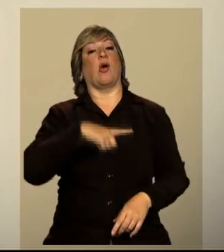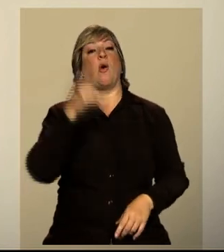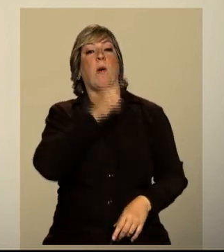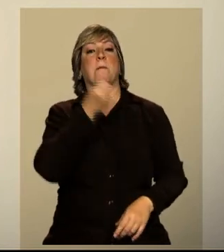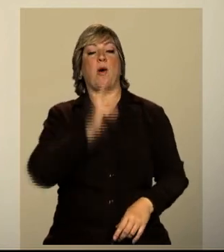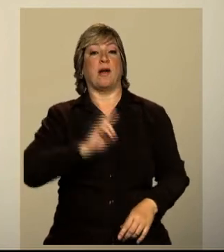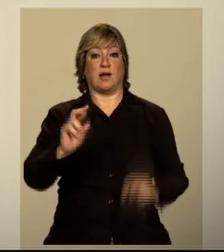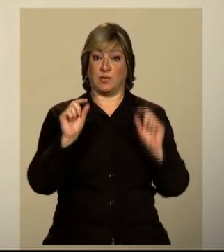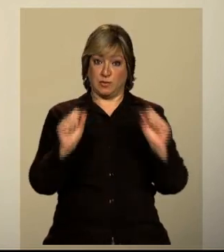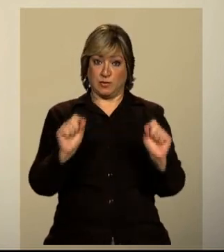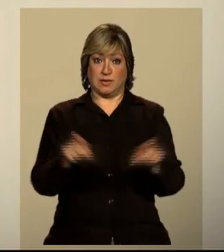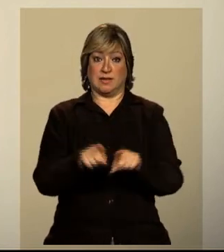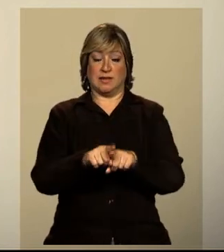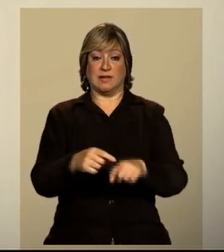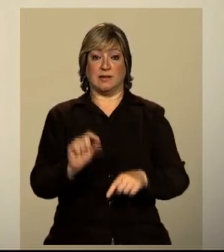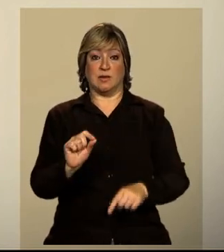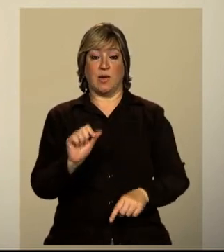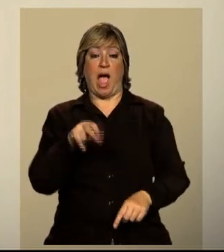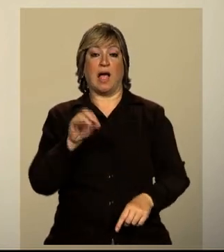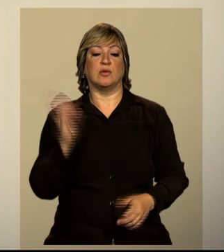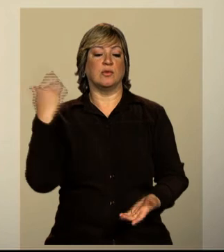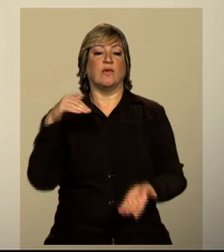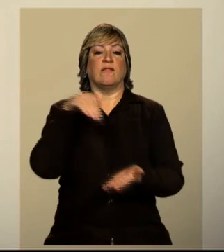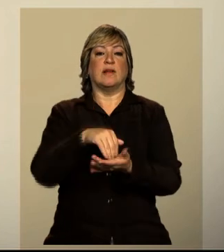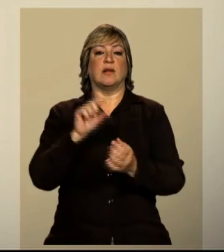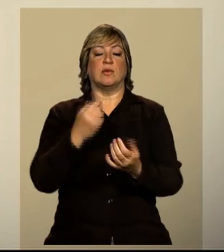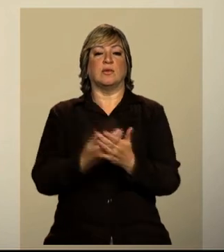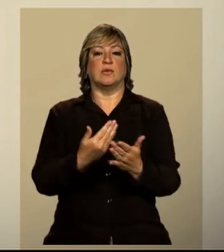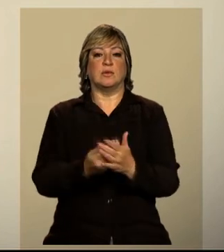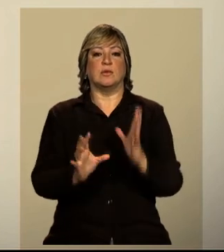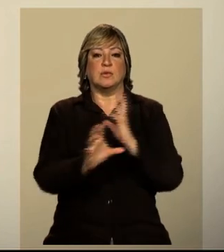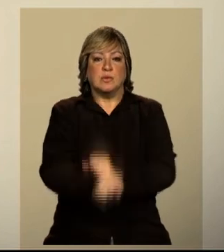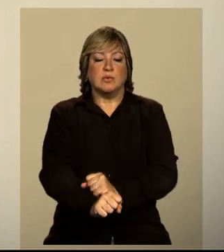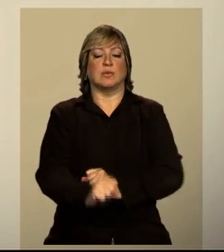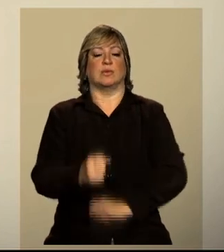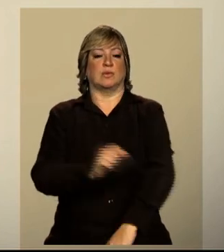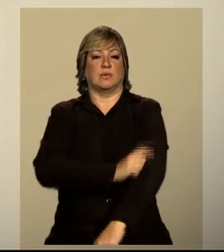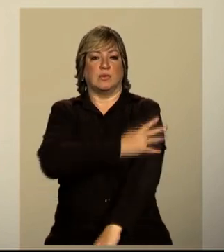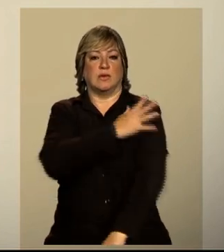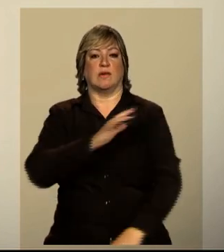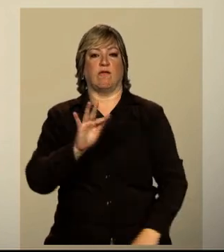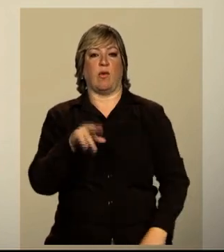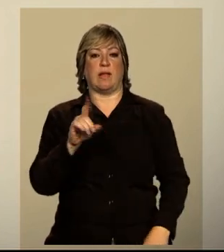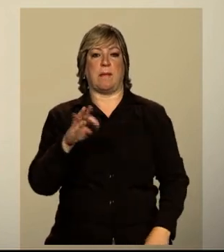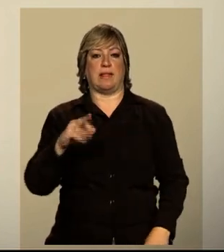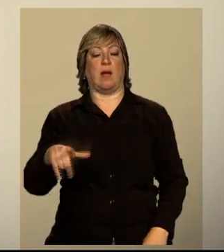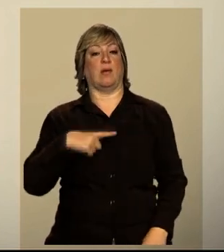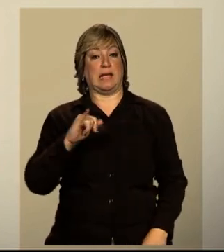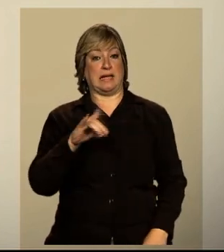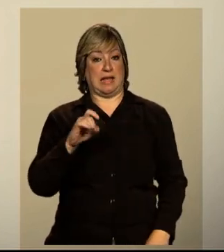também Luciano nos anos finais do Ensino Fundamental o Ideb atingiu 4,1